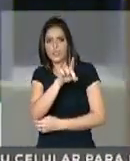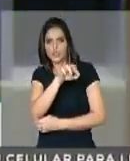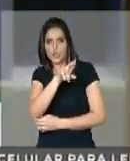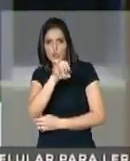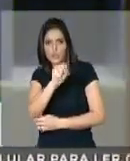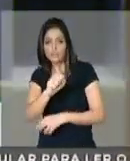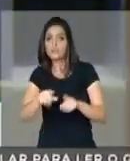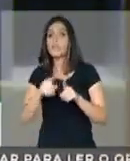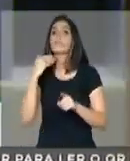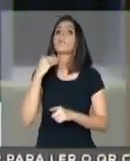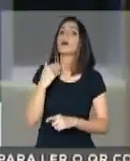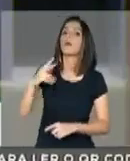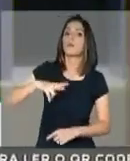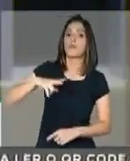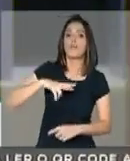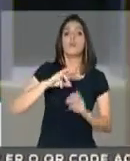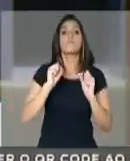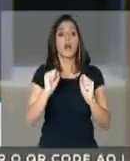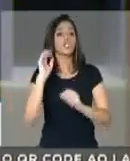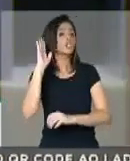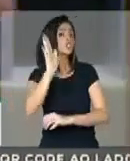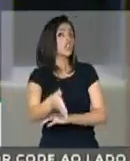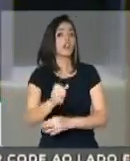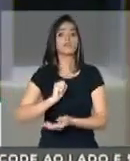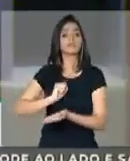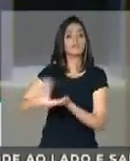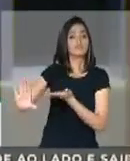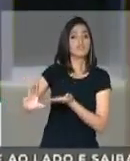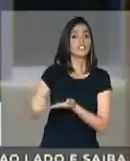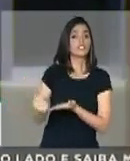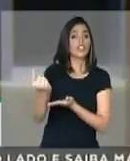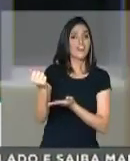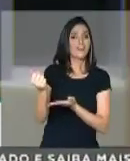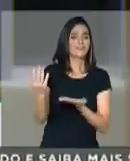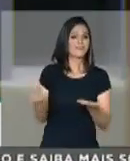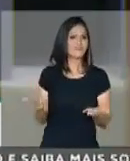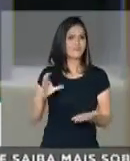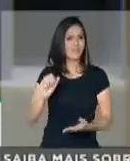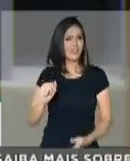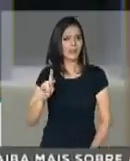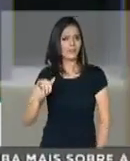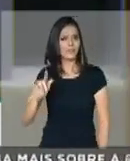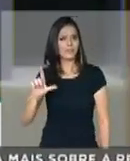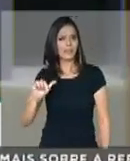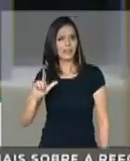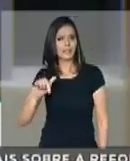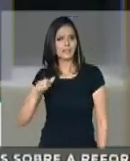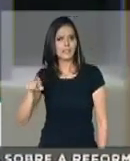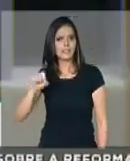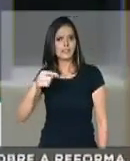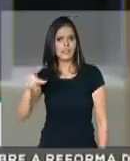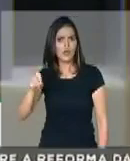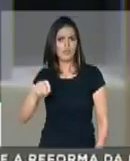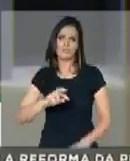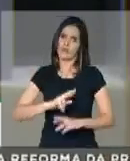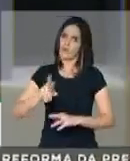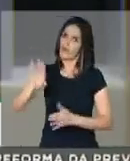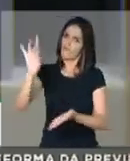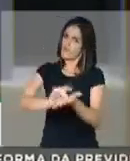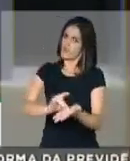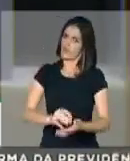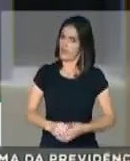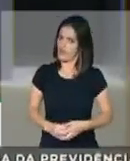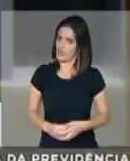privadas que o façam diretamente. Portanto, não é verdade dizer aqui